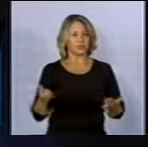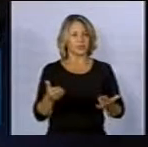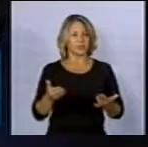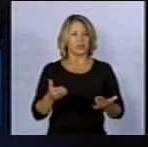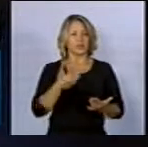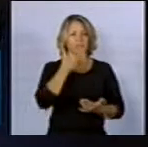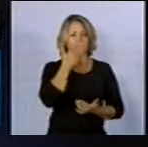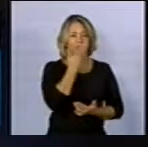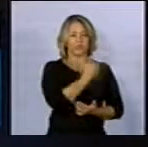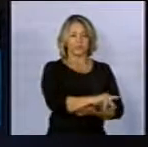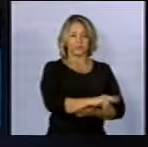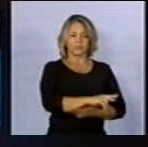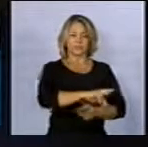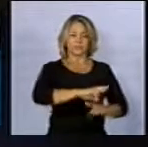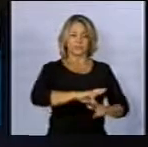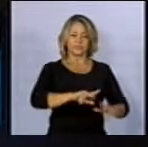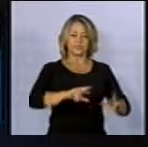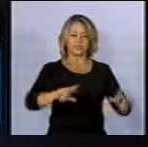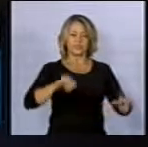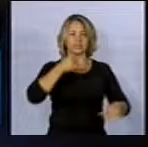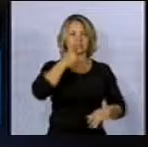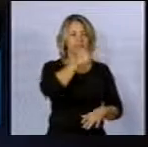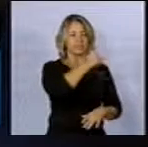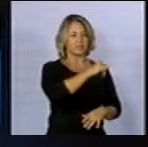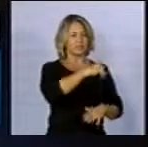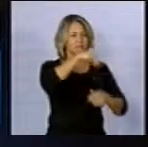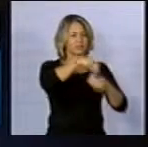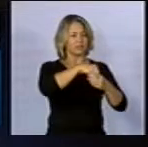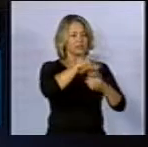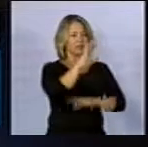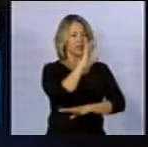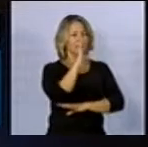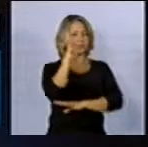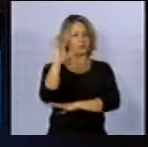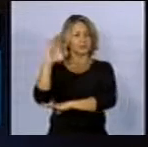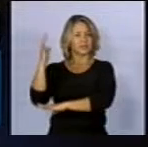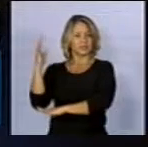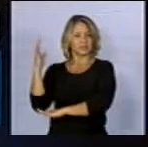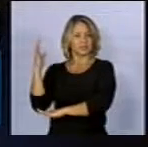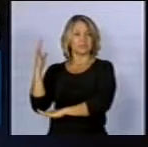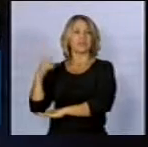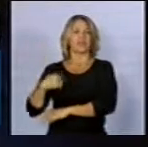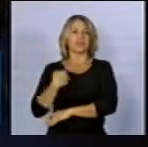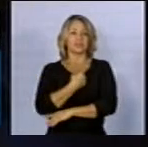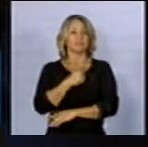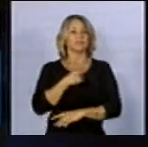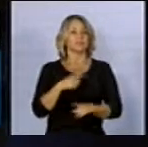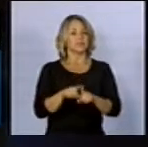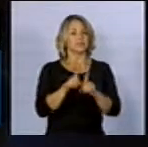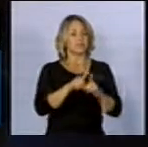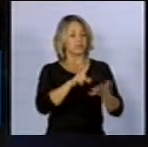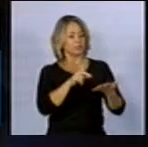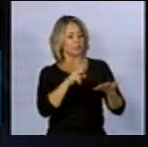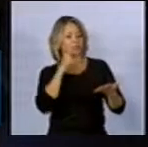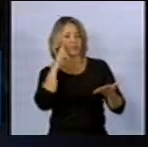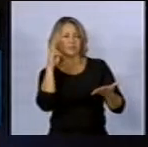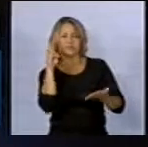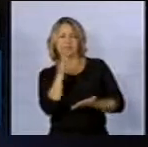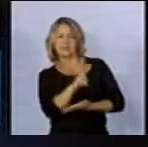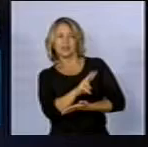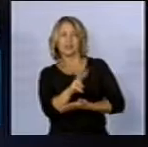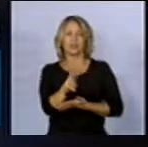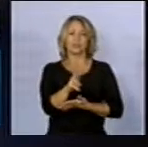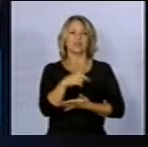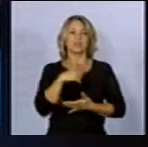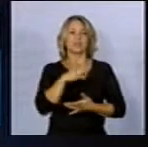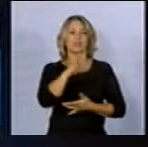tipos de radiação que está que está na natureza né E que nós temos uma leitura muito grande que nós falamos em